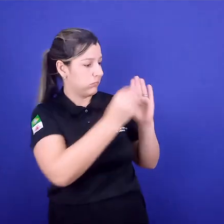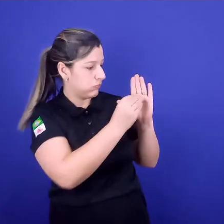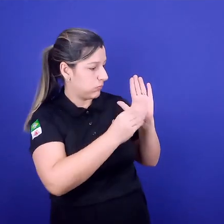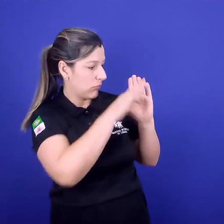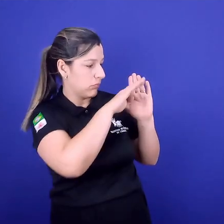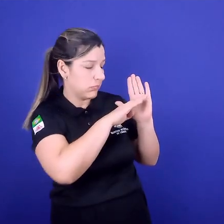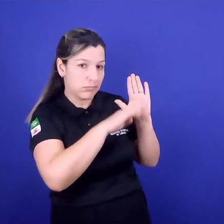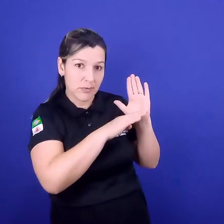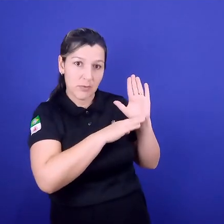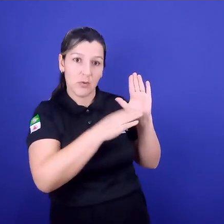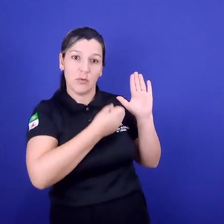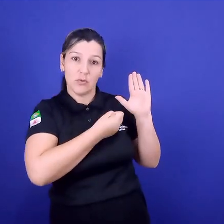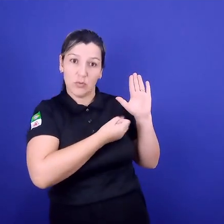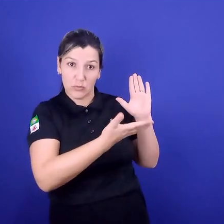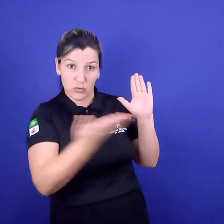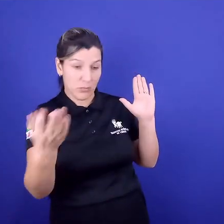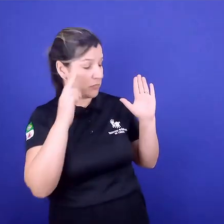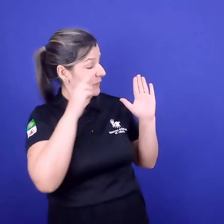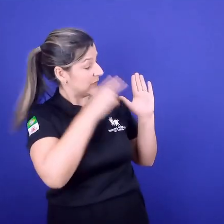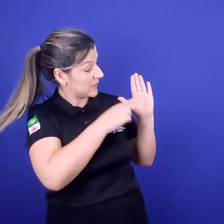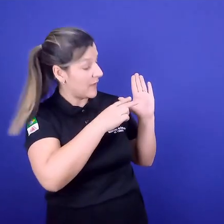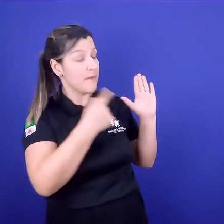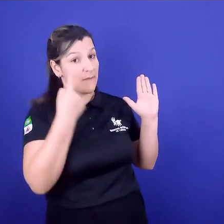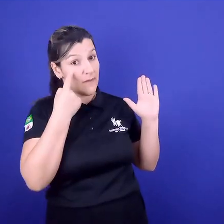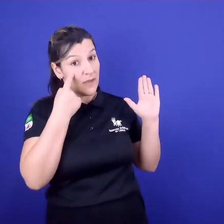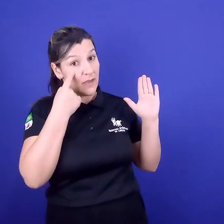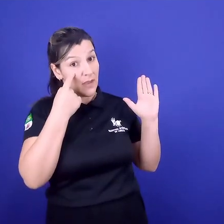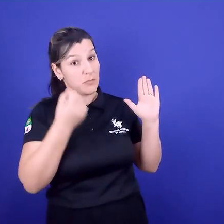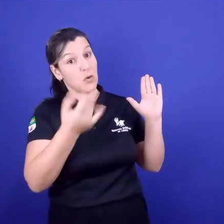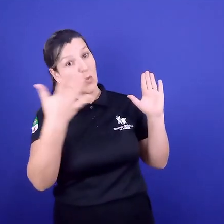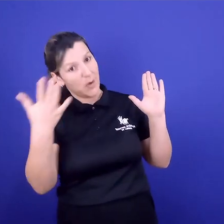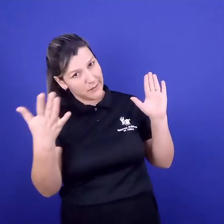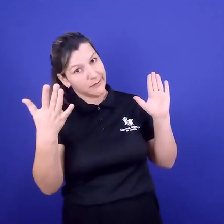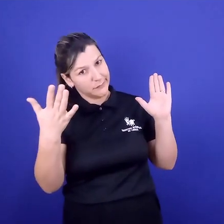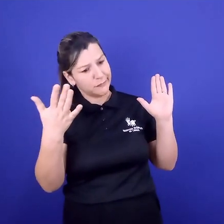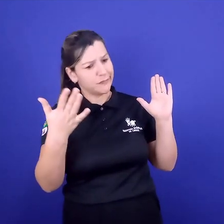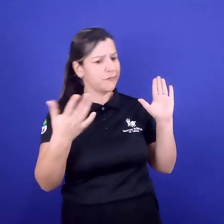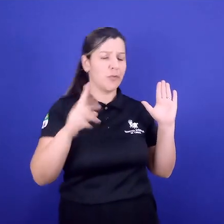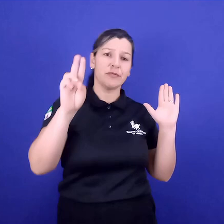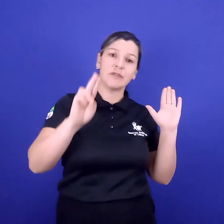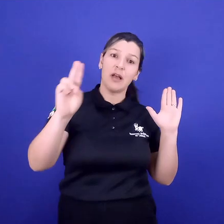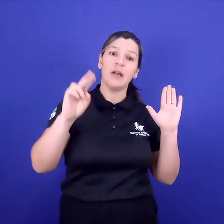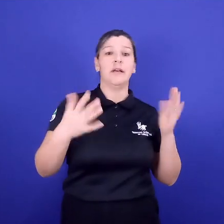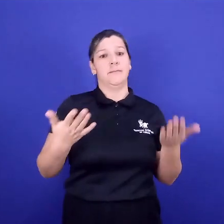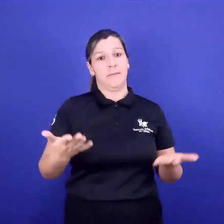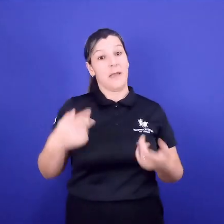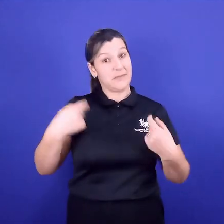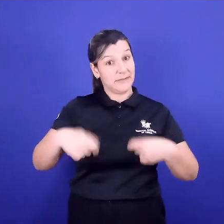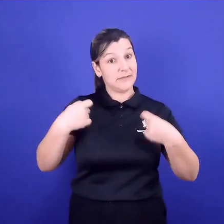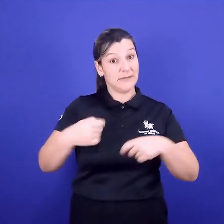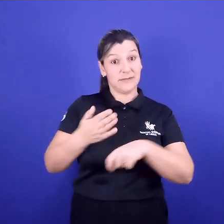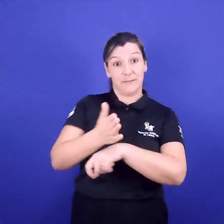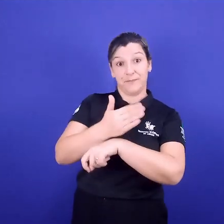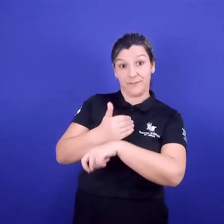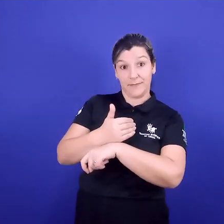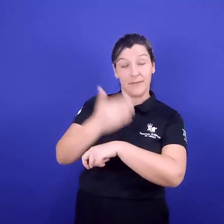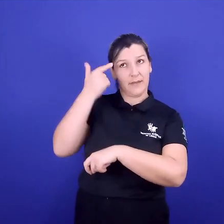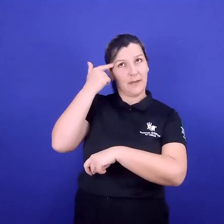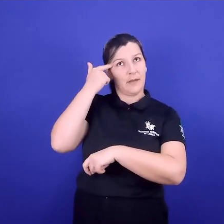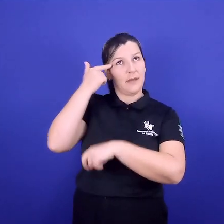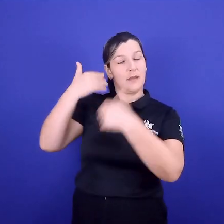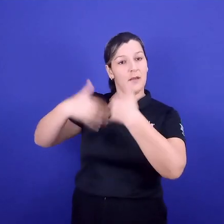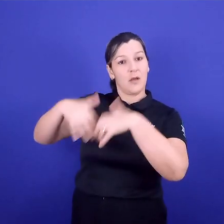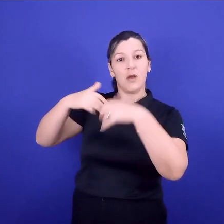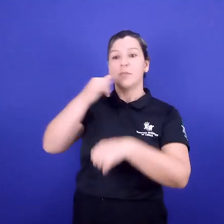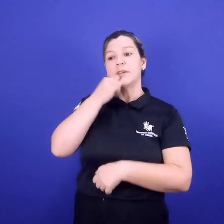acabou. É claro, gente, que esses números vocês vão poder ajustar de acordo com alguns fatores. Então, por exemplo, quando você vai pensar